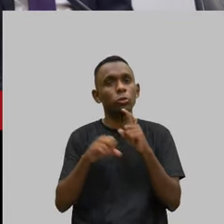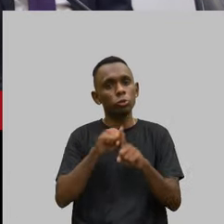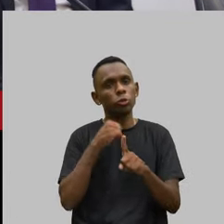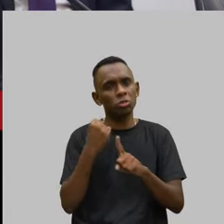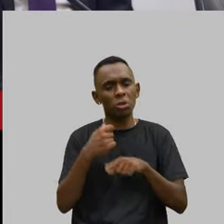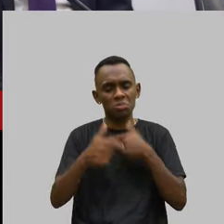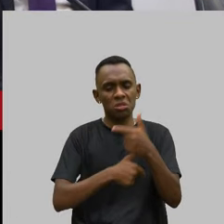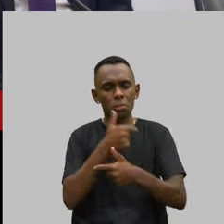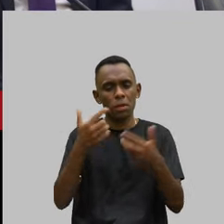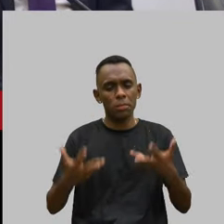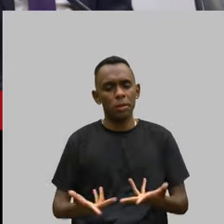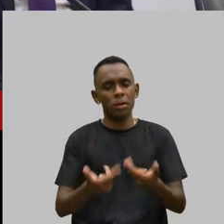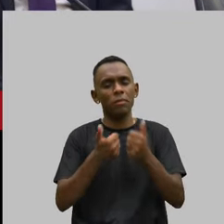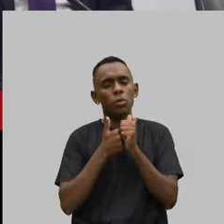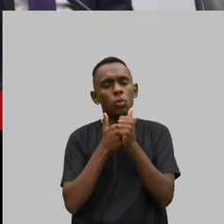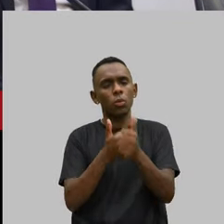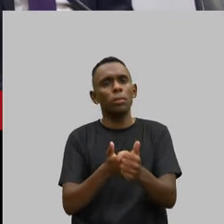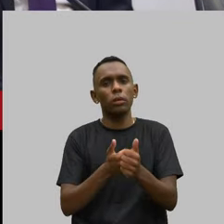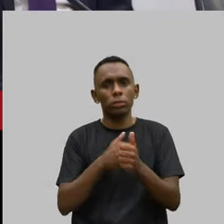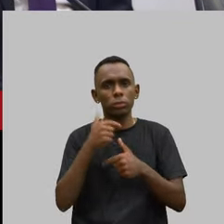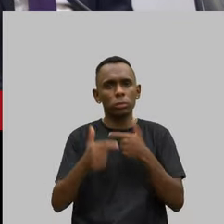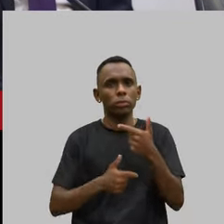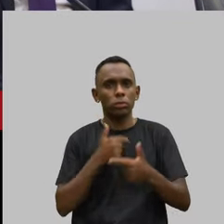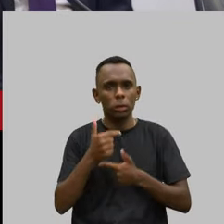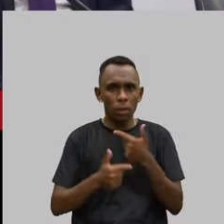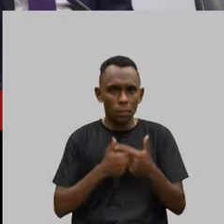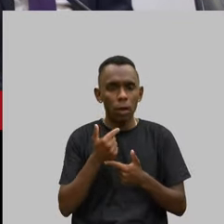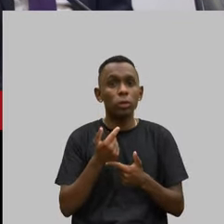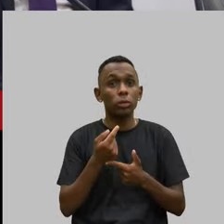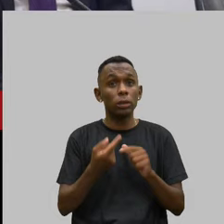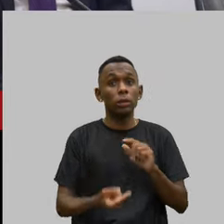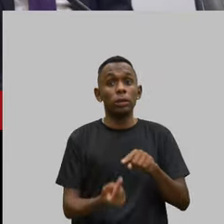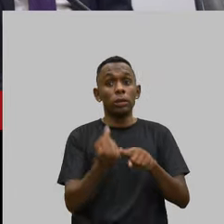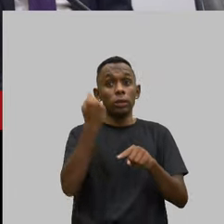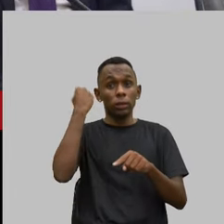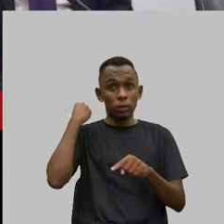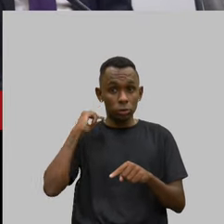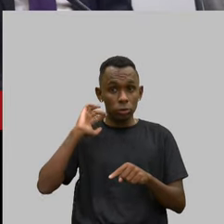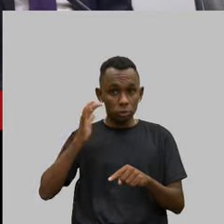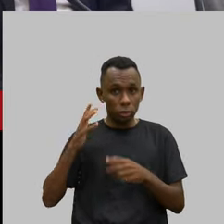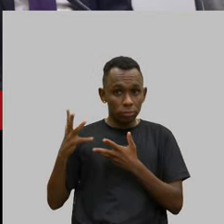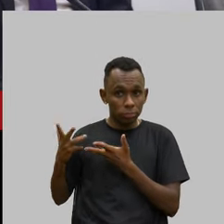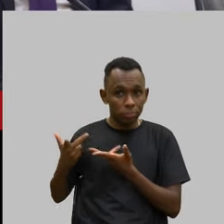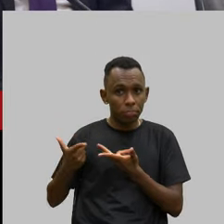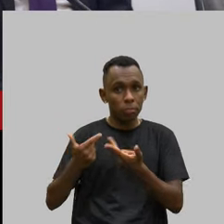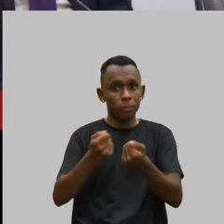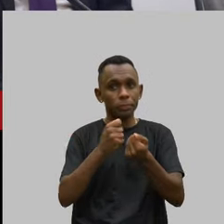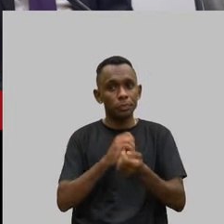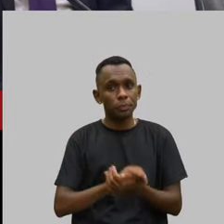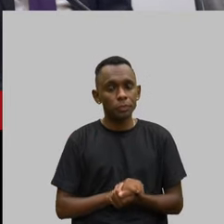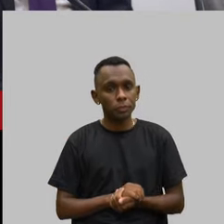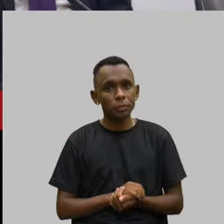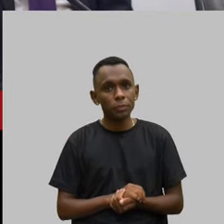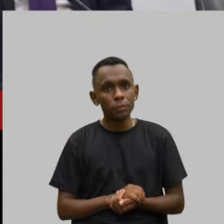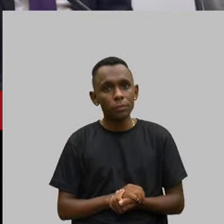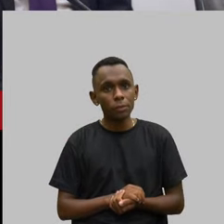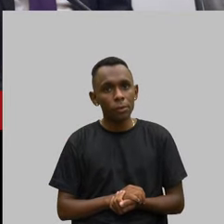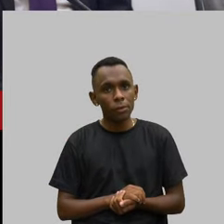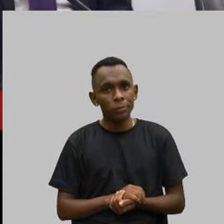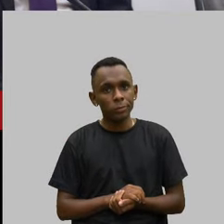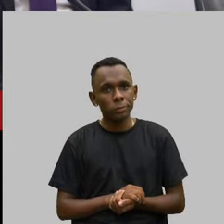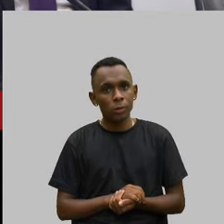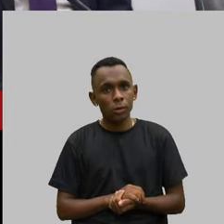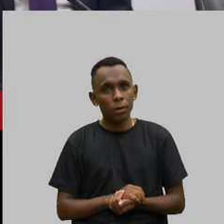bom trabalho seu trabalho chegou aqui antes da senhora chegar na secretaria